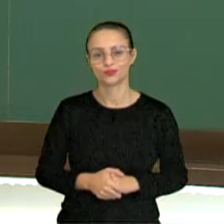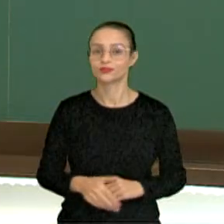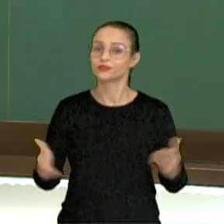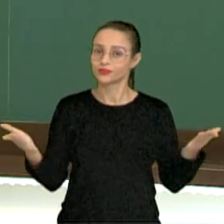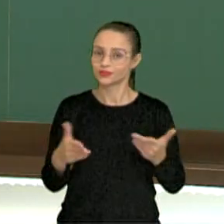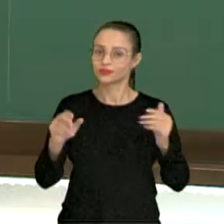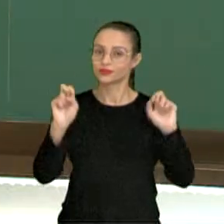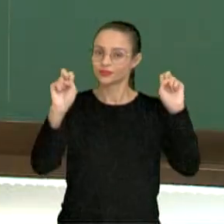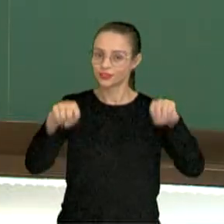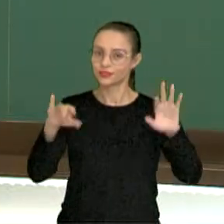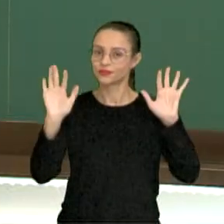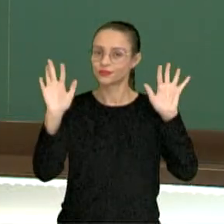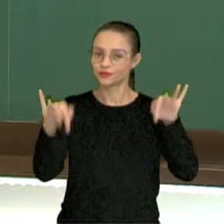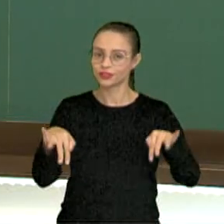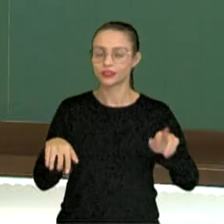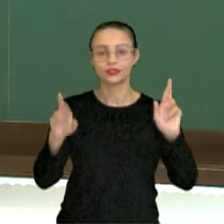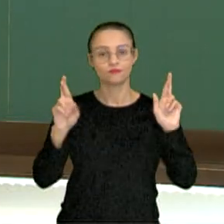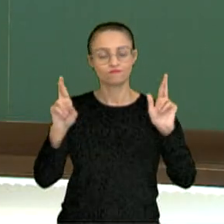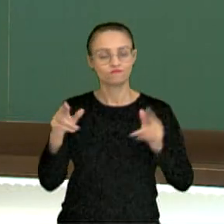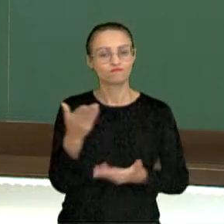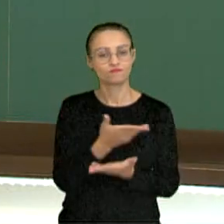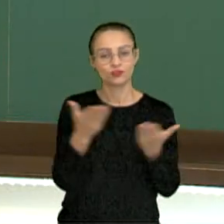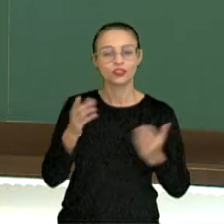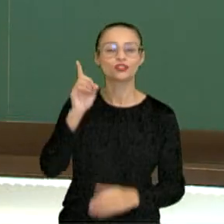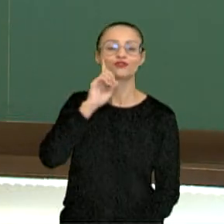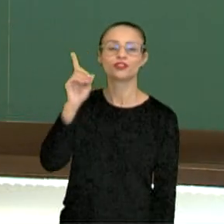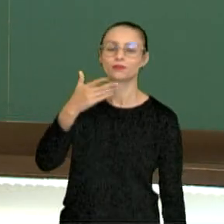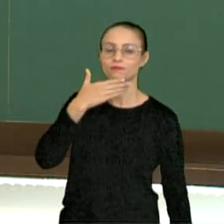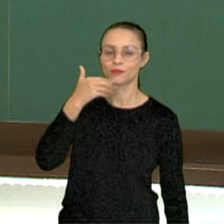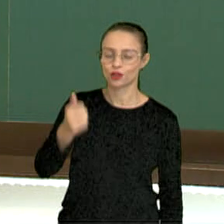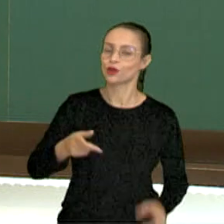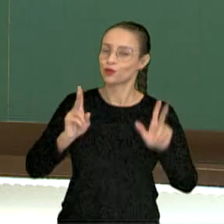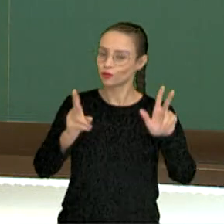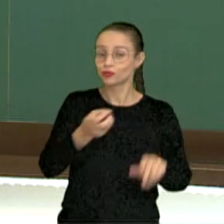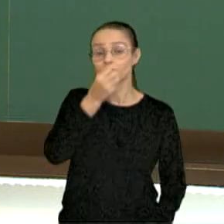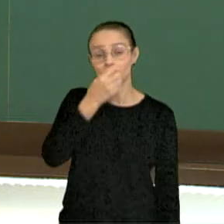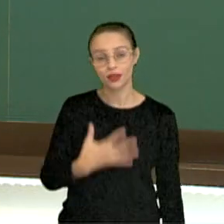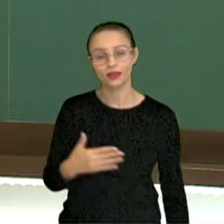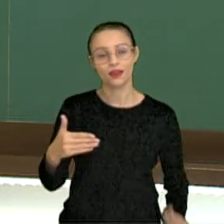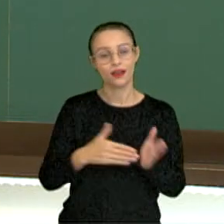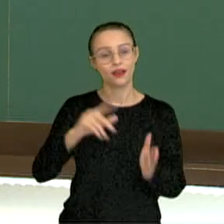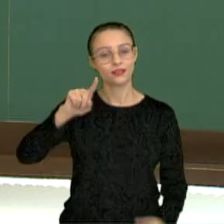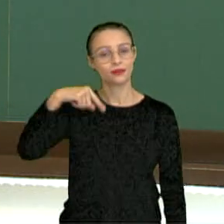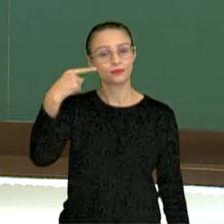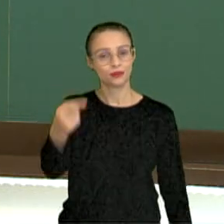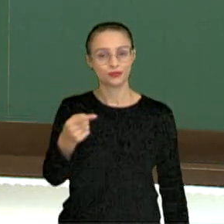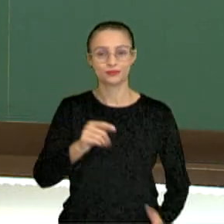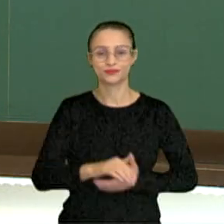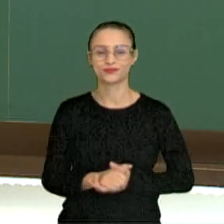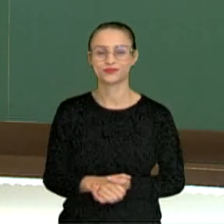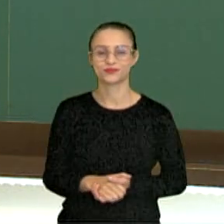Agora sim, estamos no fim. Desejo a você dias melhores, continue bem e até a próxima!